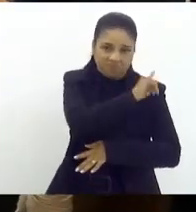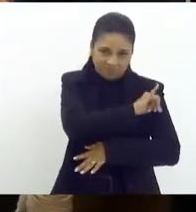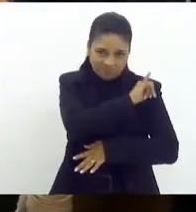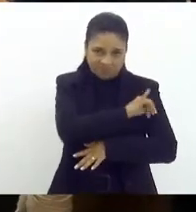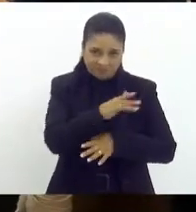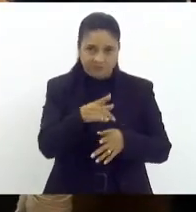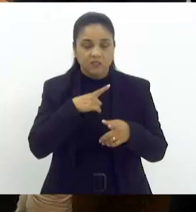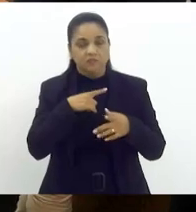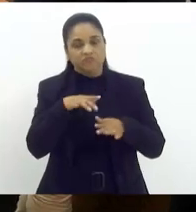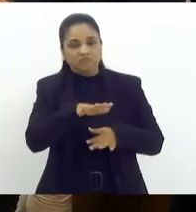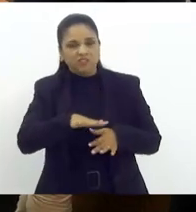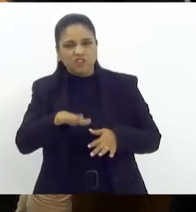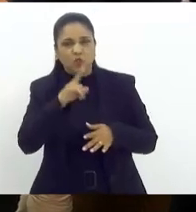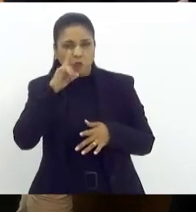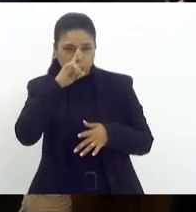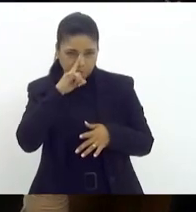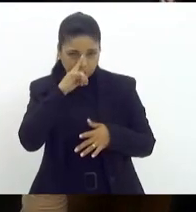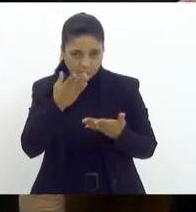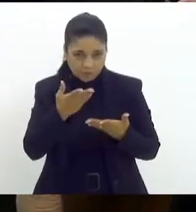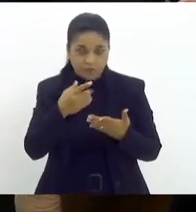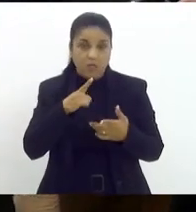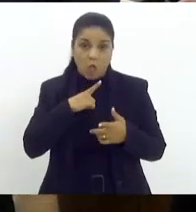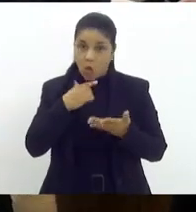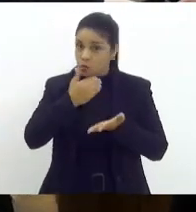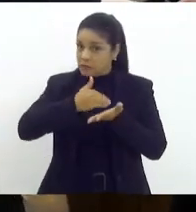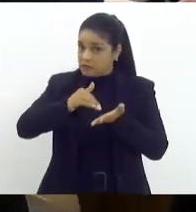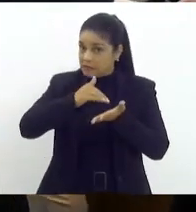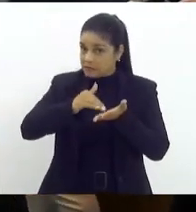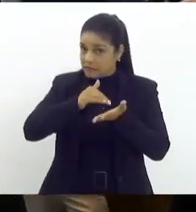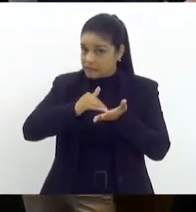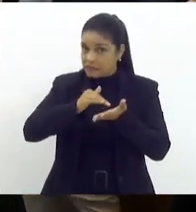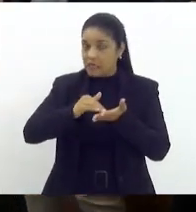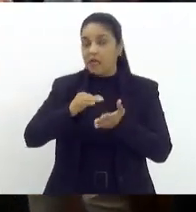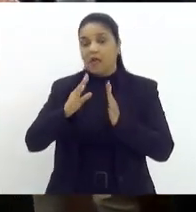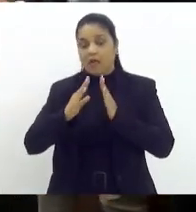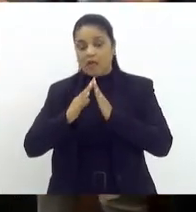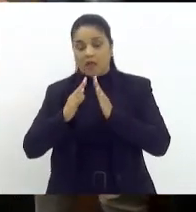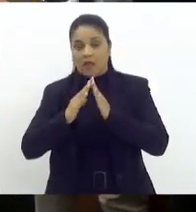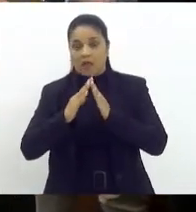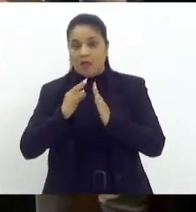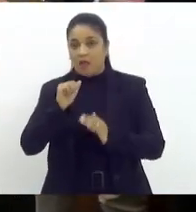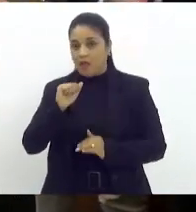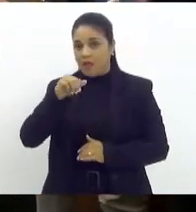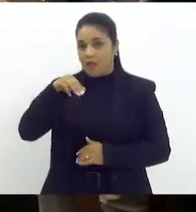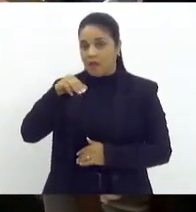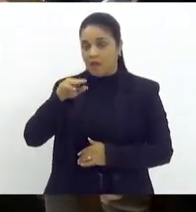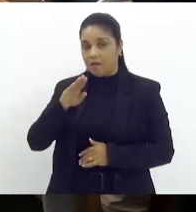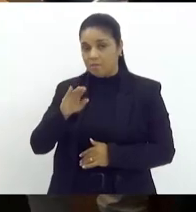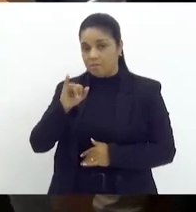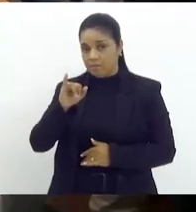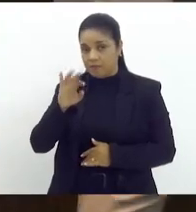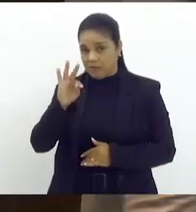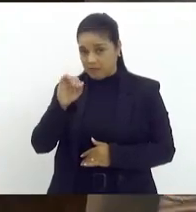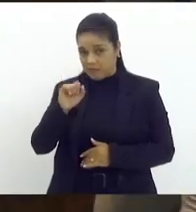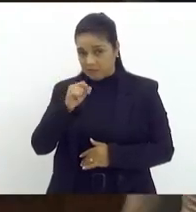regiões diárias de risco eu era secretário de habitação então eu testemunhei isso daí por mais que eu tomasse